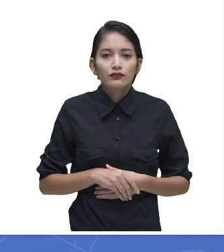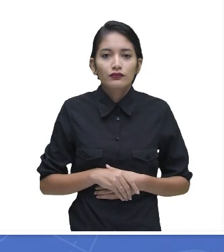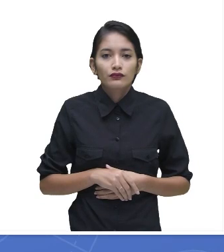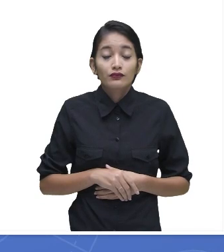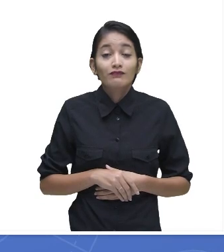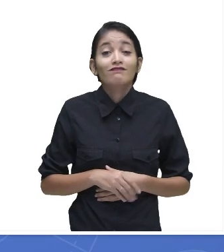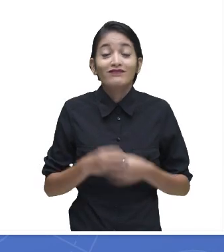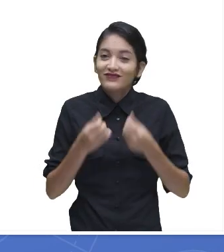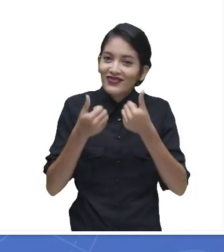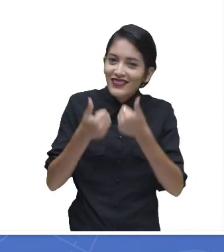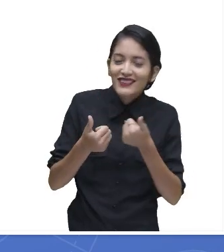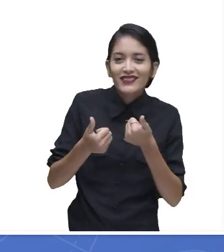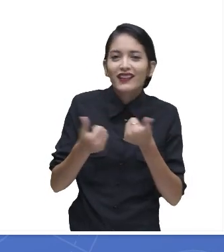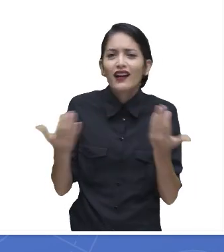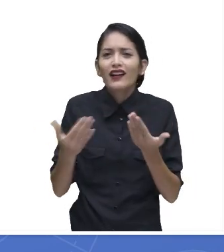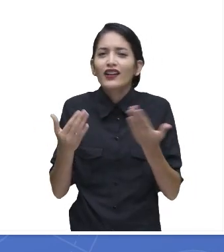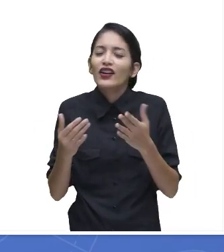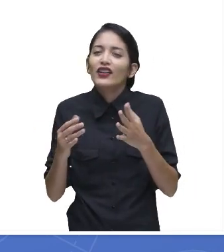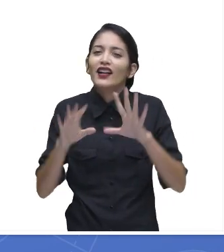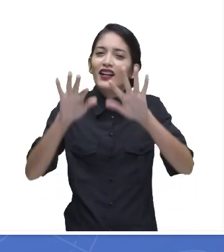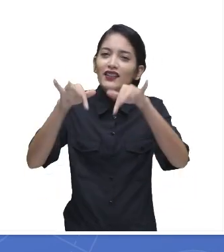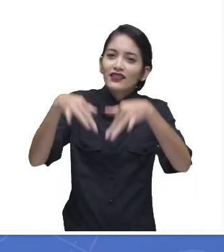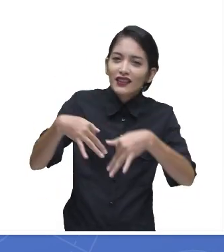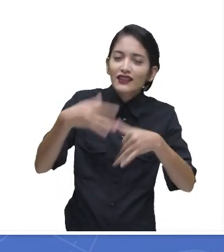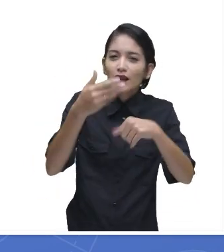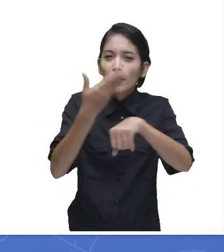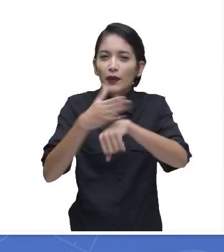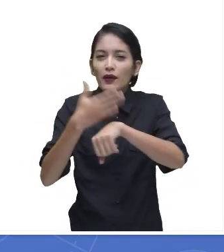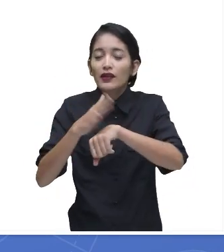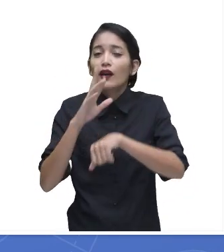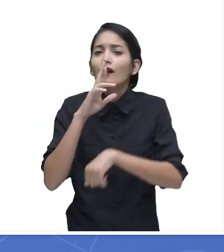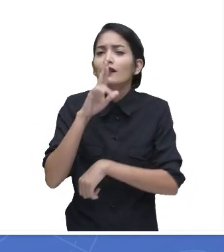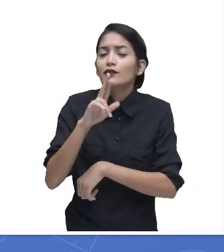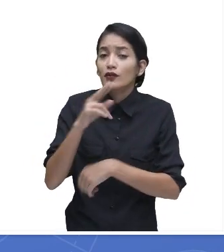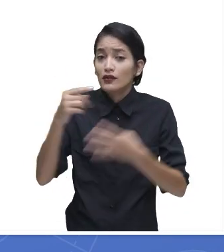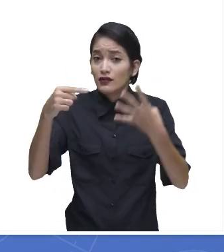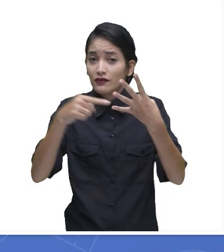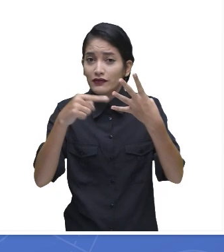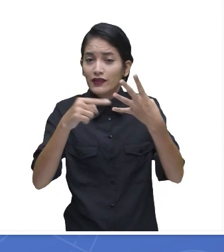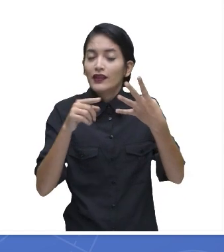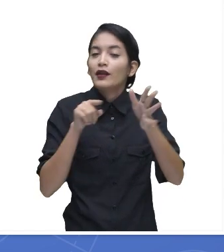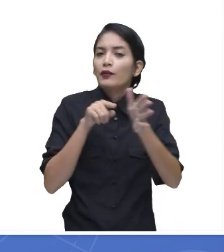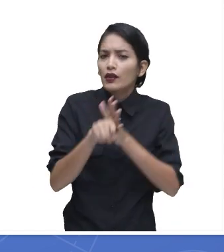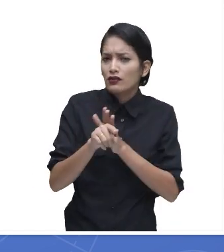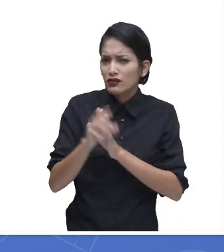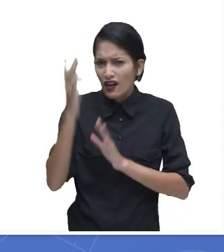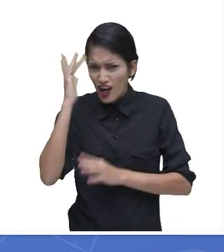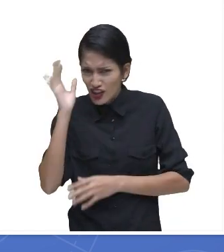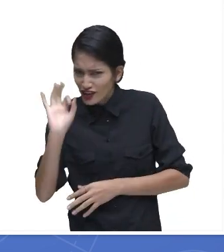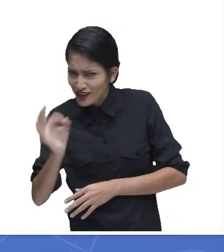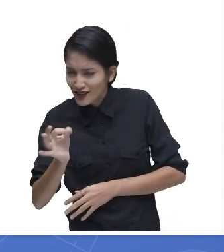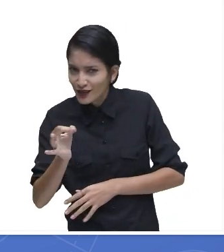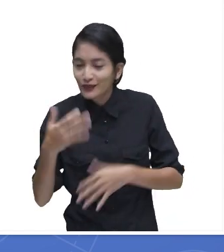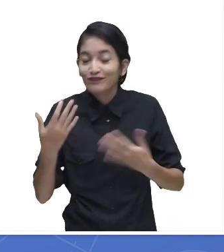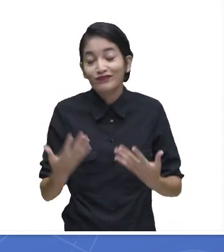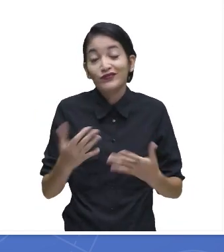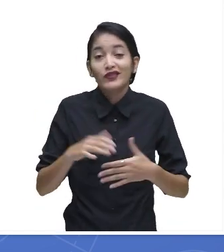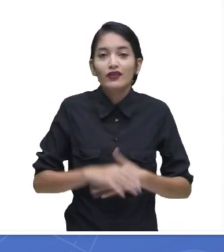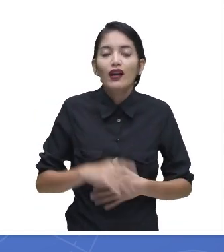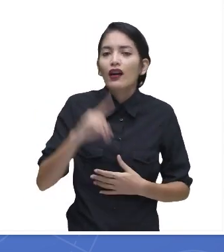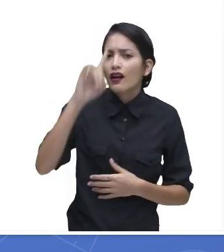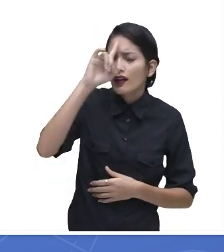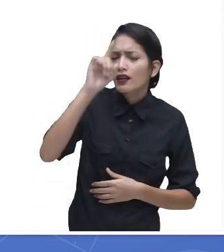Muito bem, pessoal, vamos fechar o nosso Praticando de hoje com a resposta da quarta questão. Será que você acertou? A ideia é a